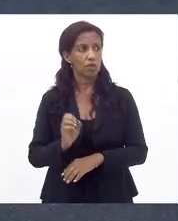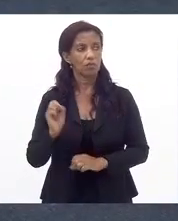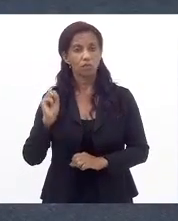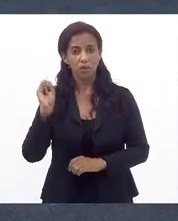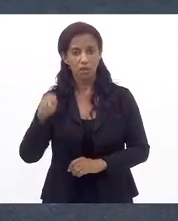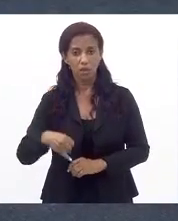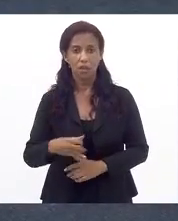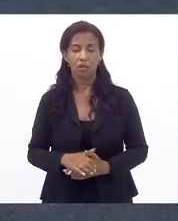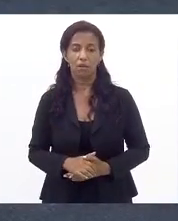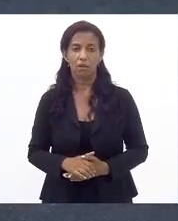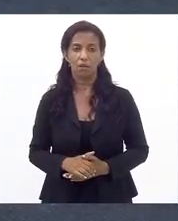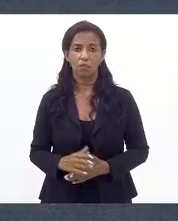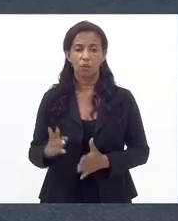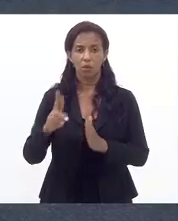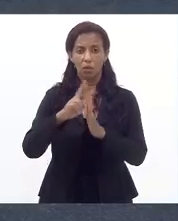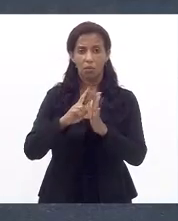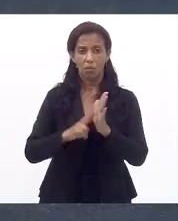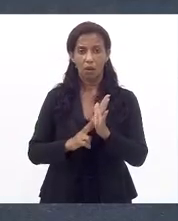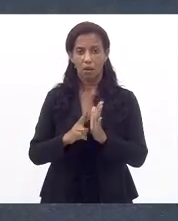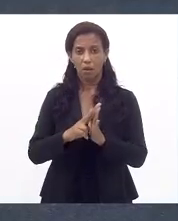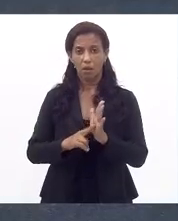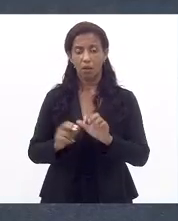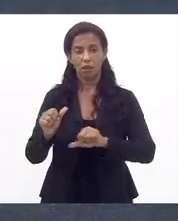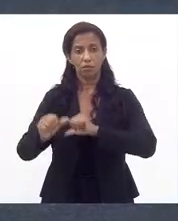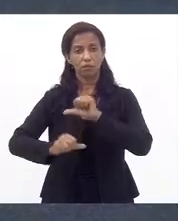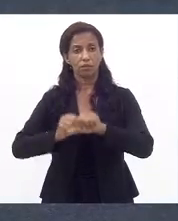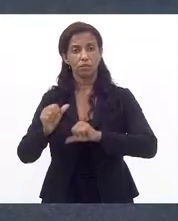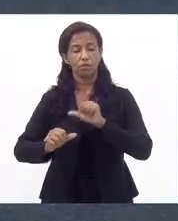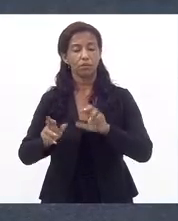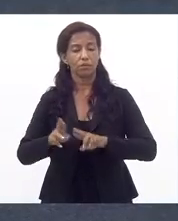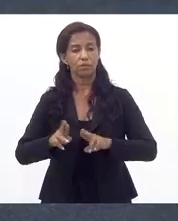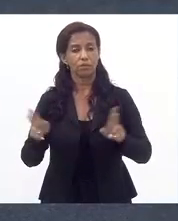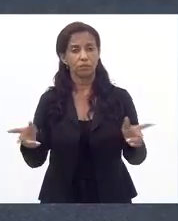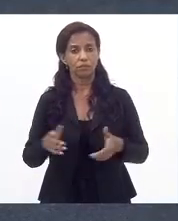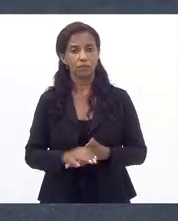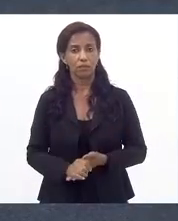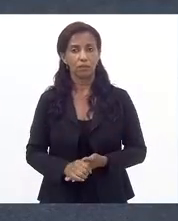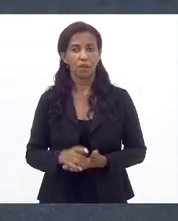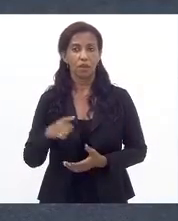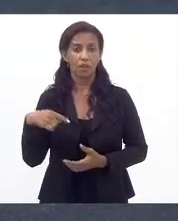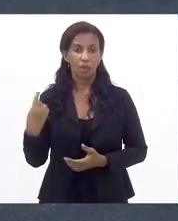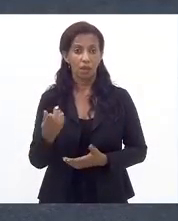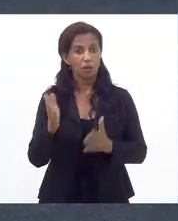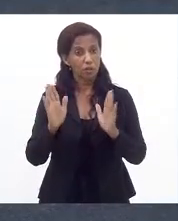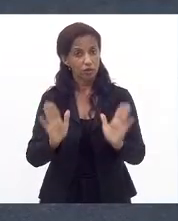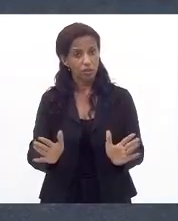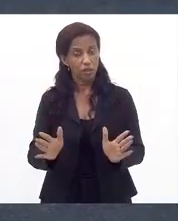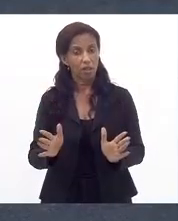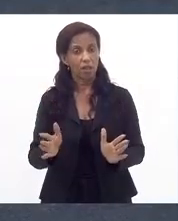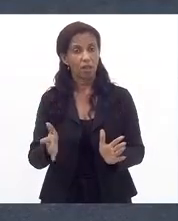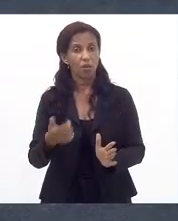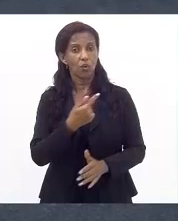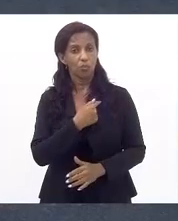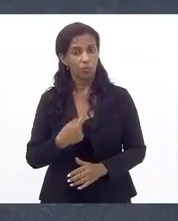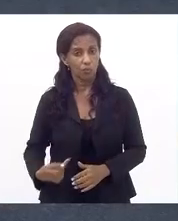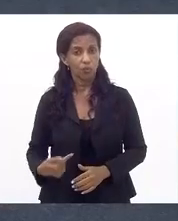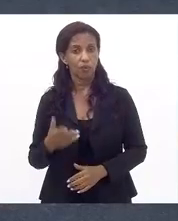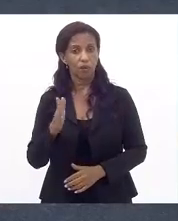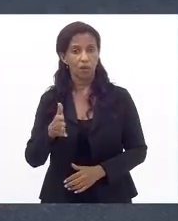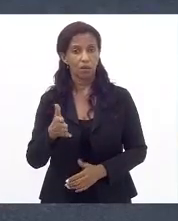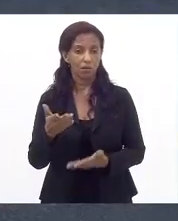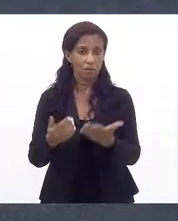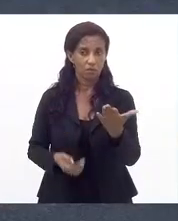colocarmos uma regra de transição diferenciada e é o que nós já já estamos fazendo o governo